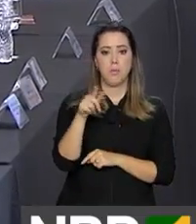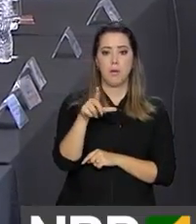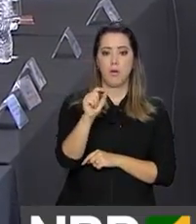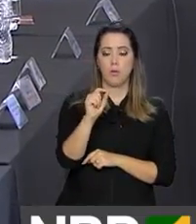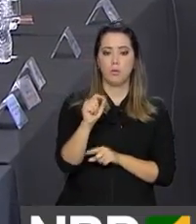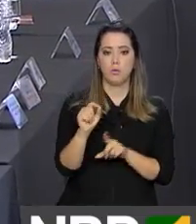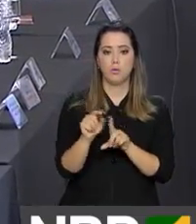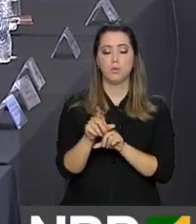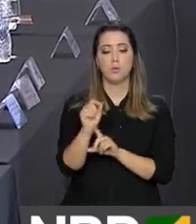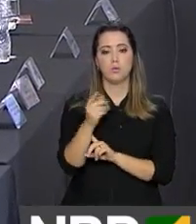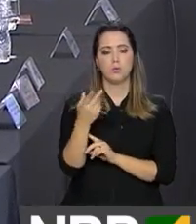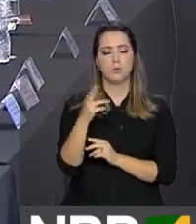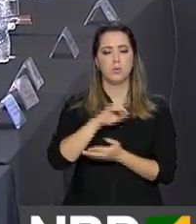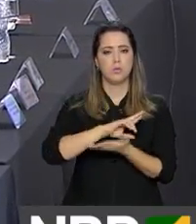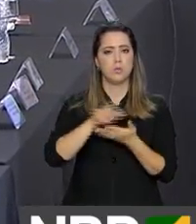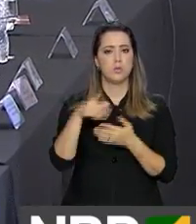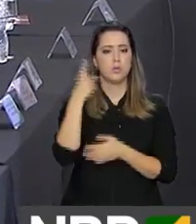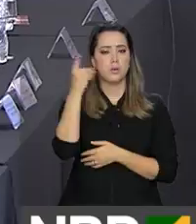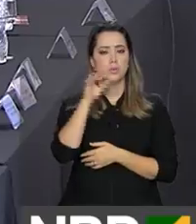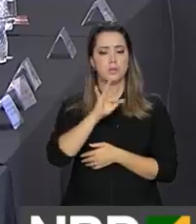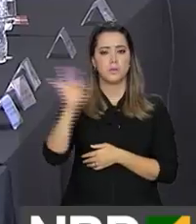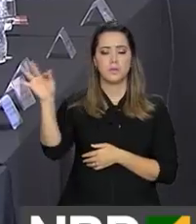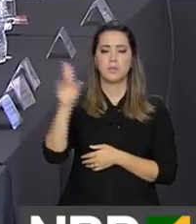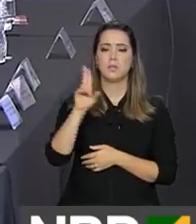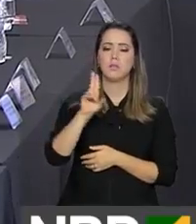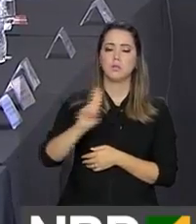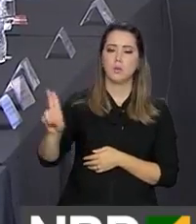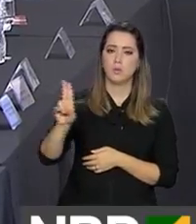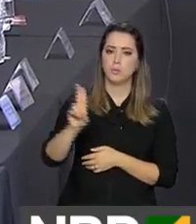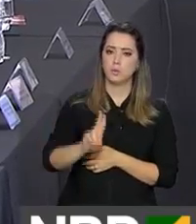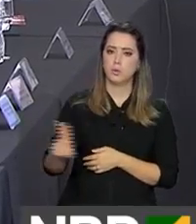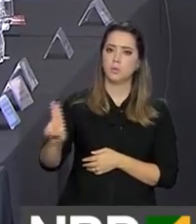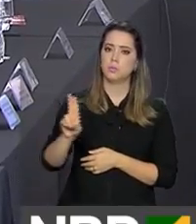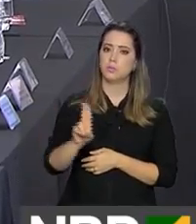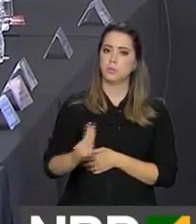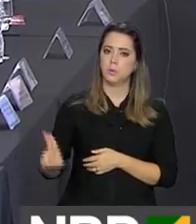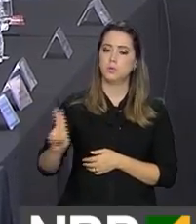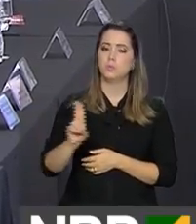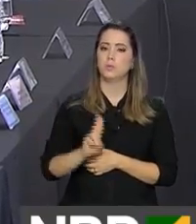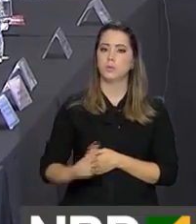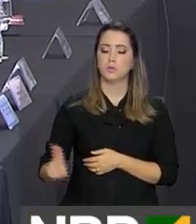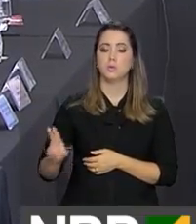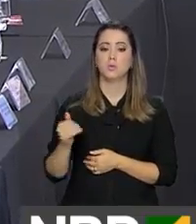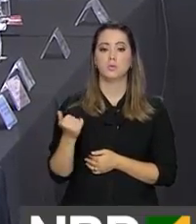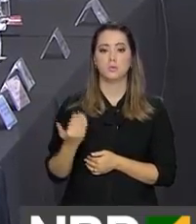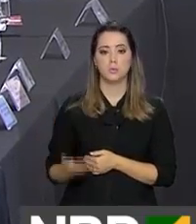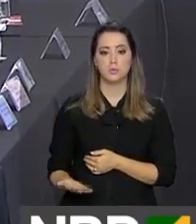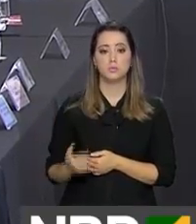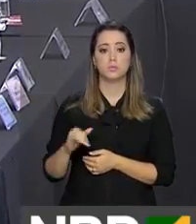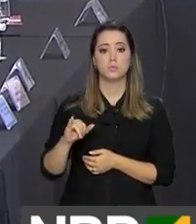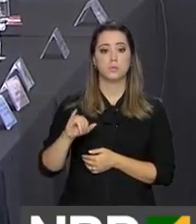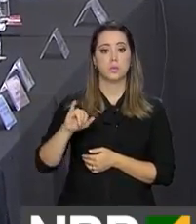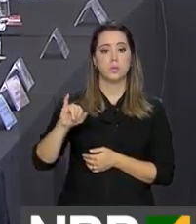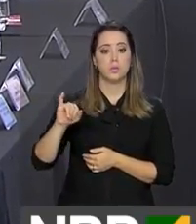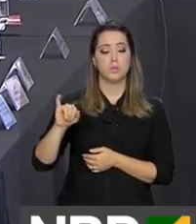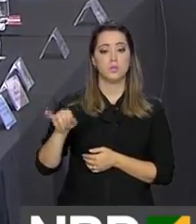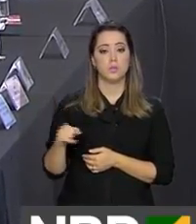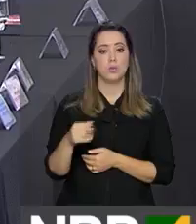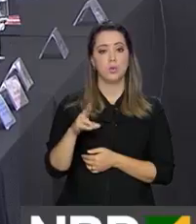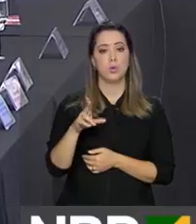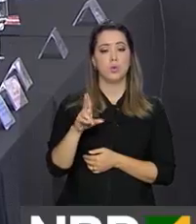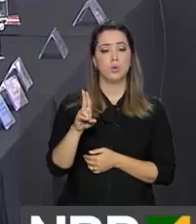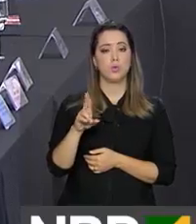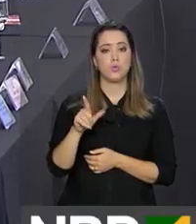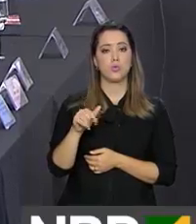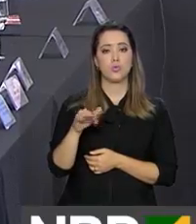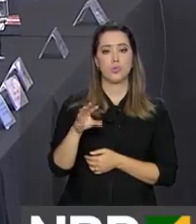Raup, os deputados federais Carlos Melles, Fábio Garcia, Júlio César, Raquel